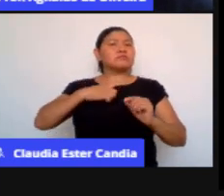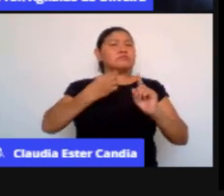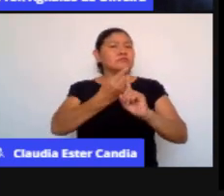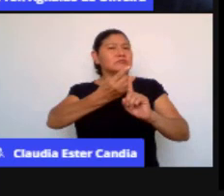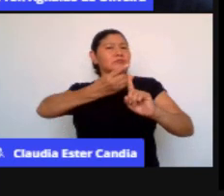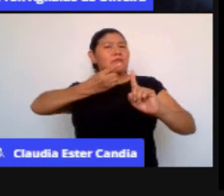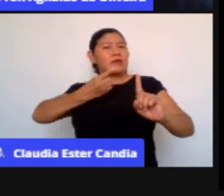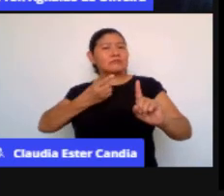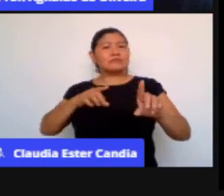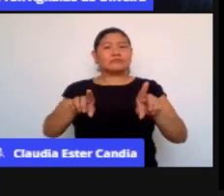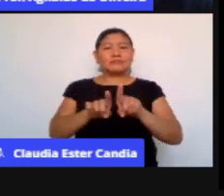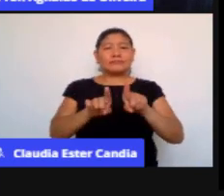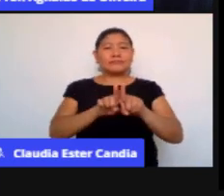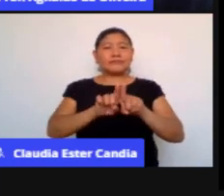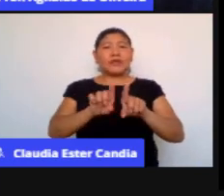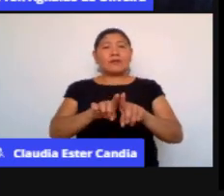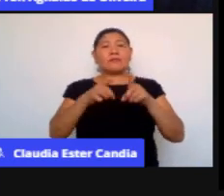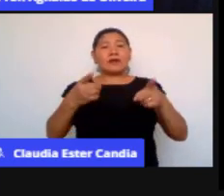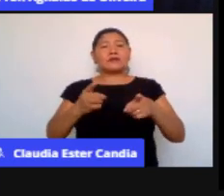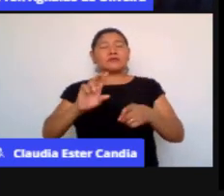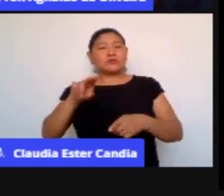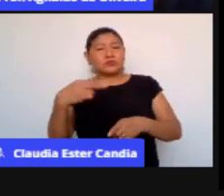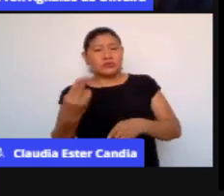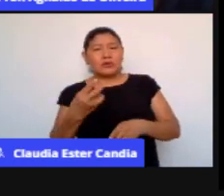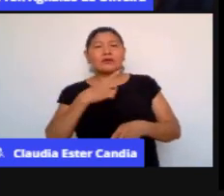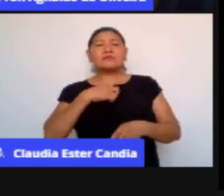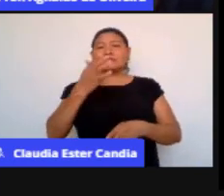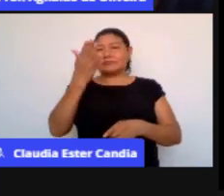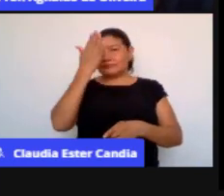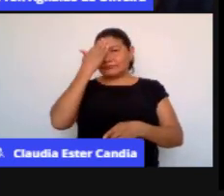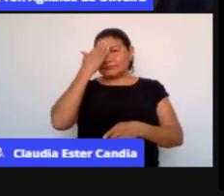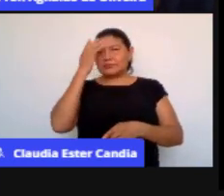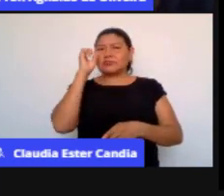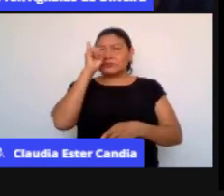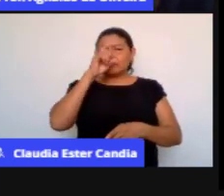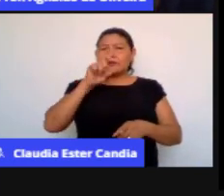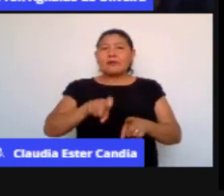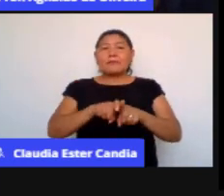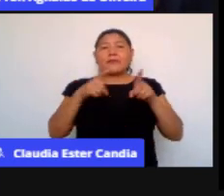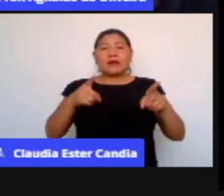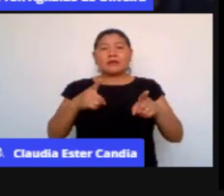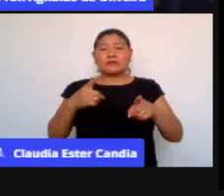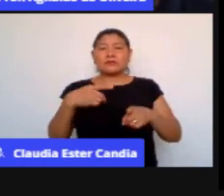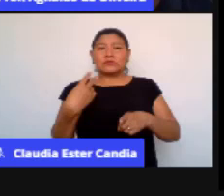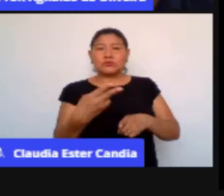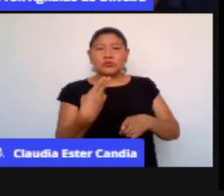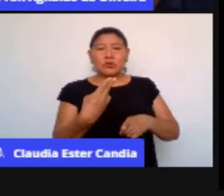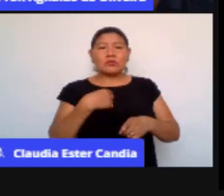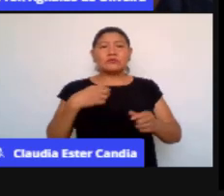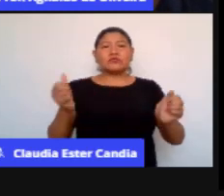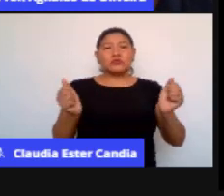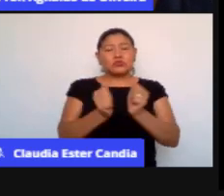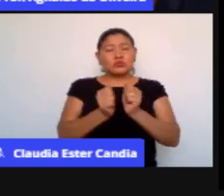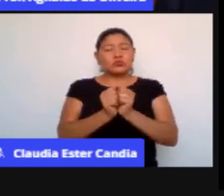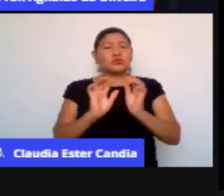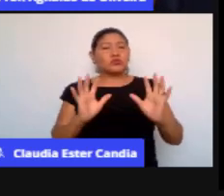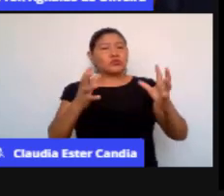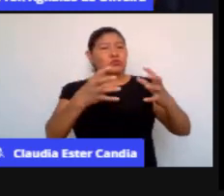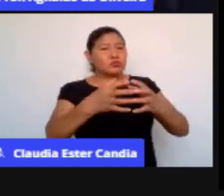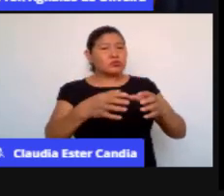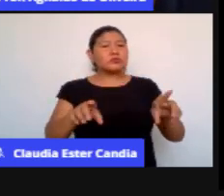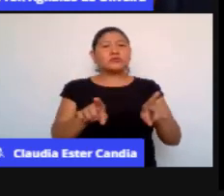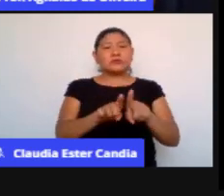mas a gente gostaria de dizer que vocês não estão sozinhos, as situações que vocês enfrentam a gente também está